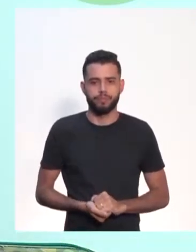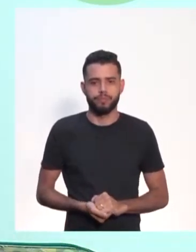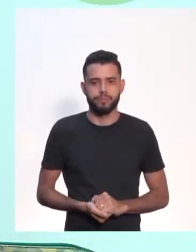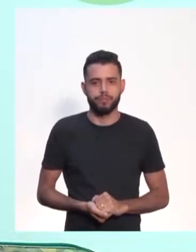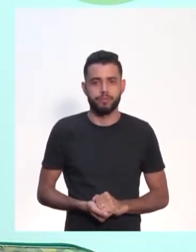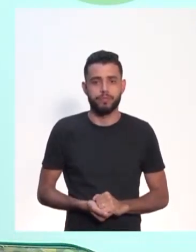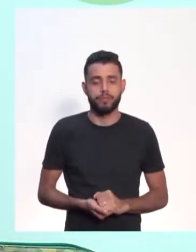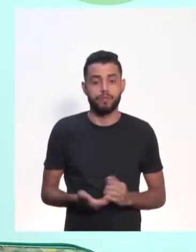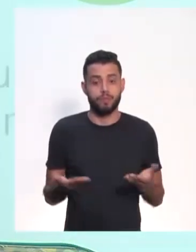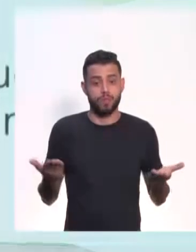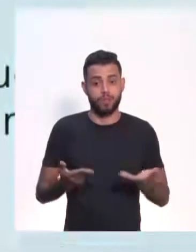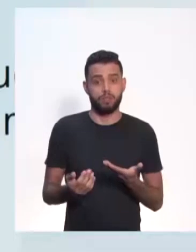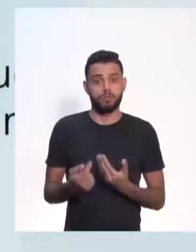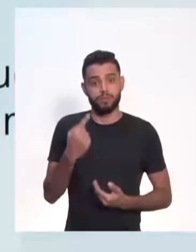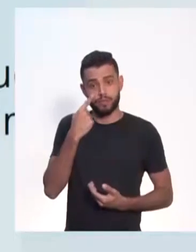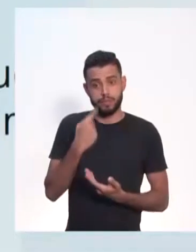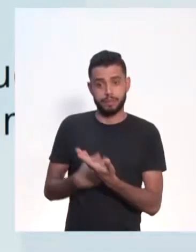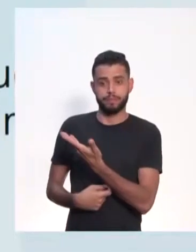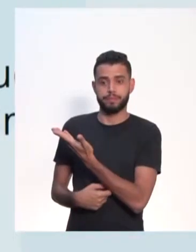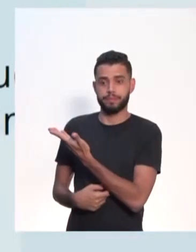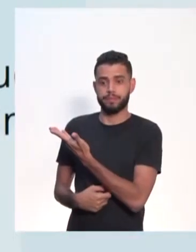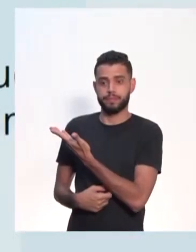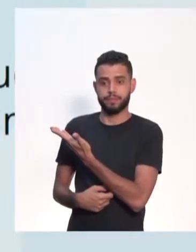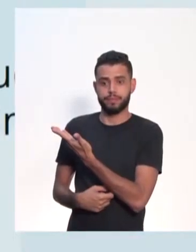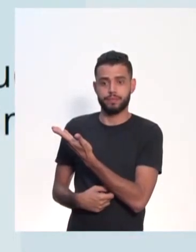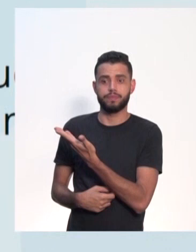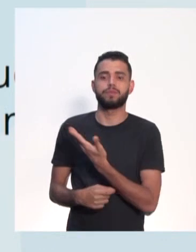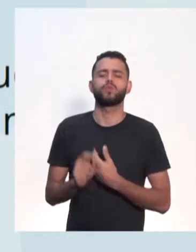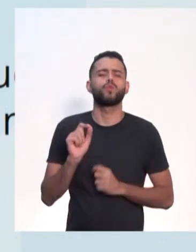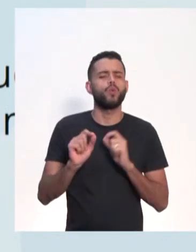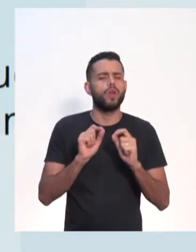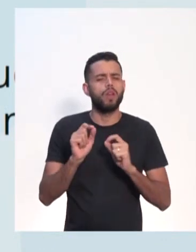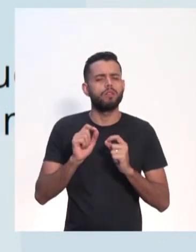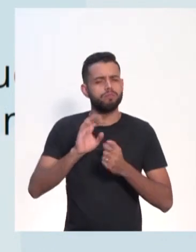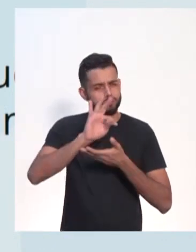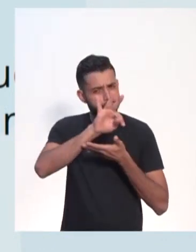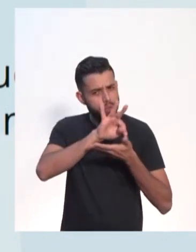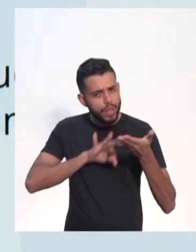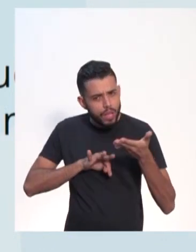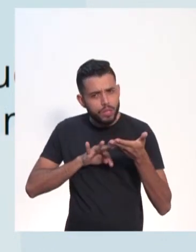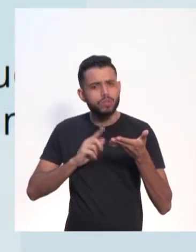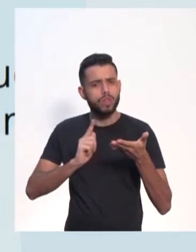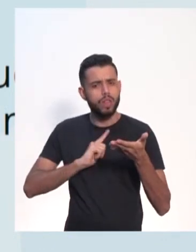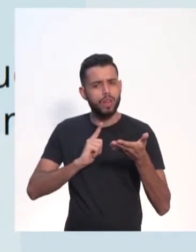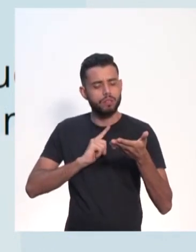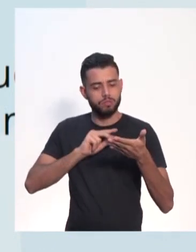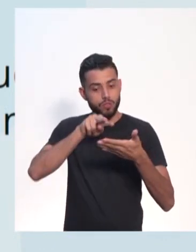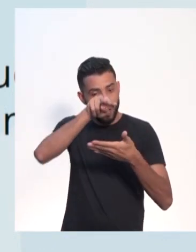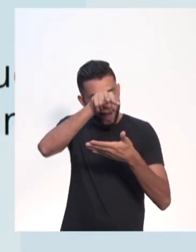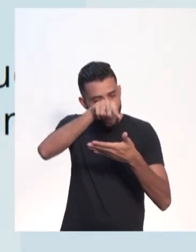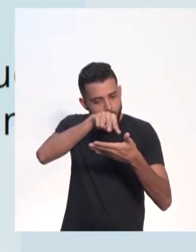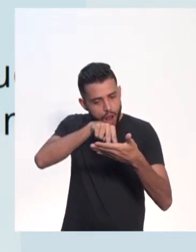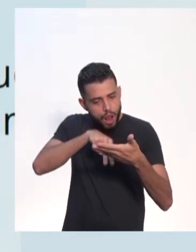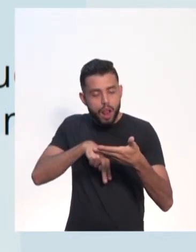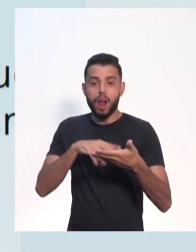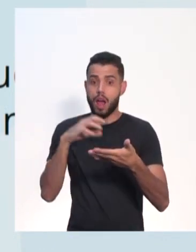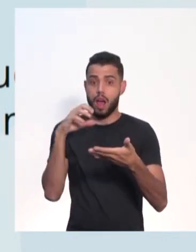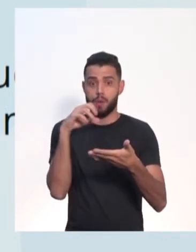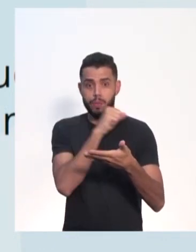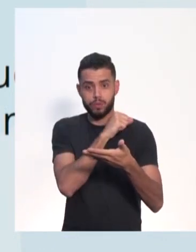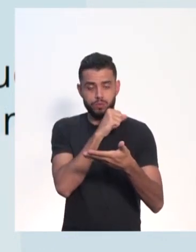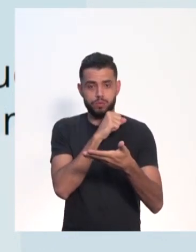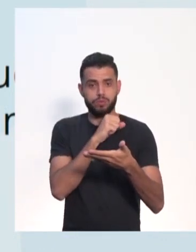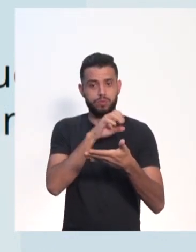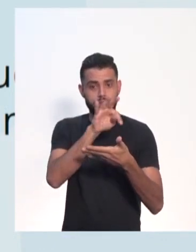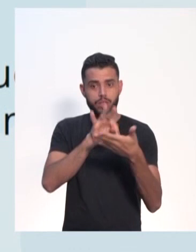Olhando aqui para a nossa tela, a gente tem um texto em que a gente vai fazer uma leitura rápida sobre ele,